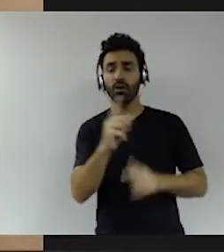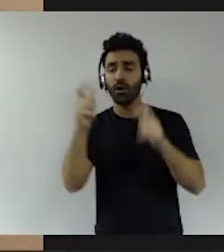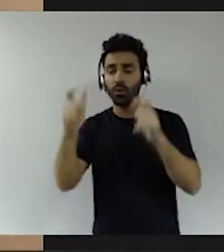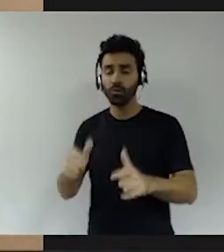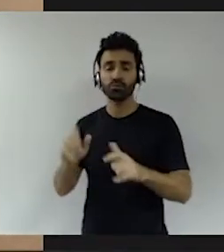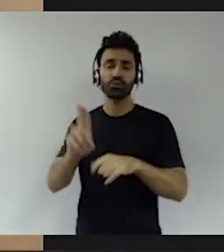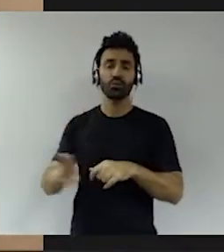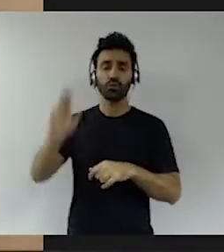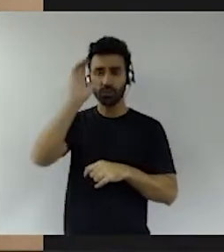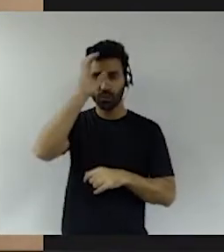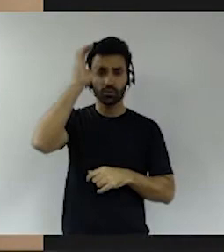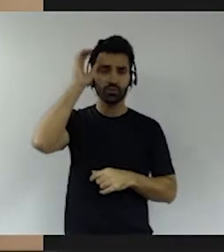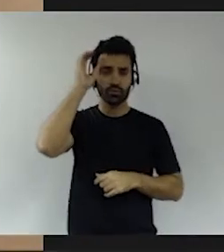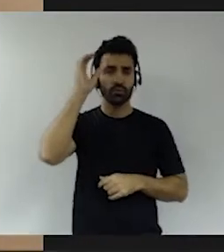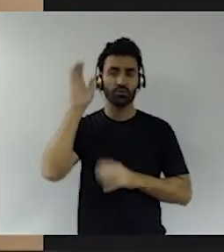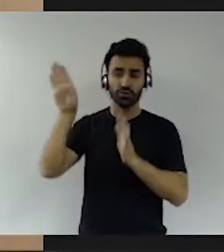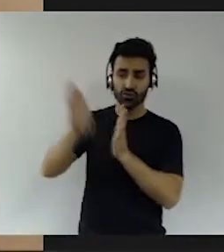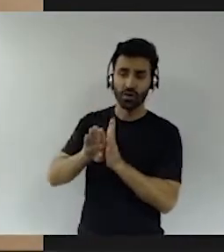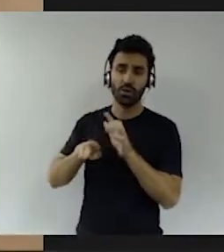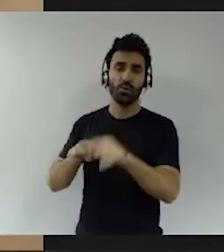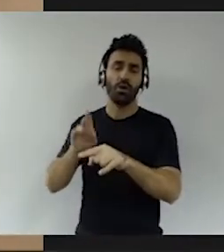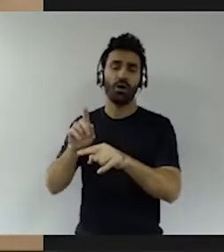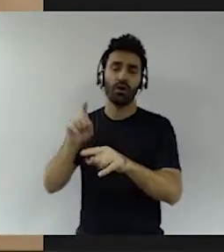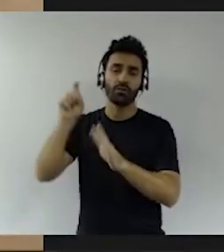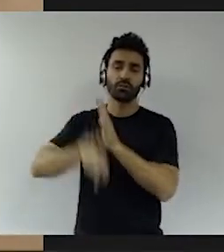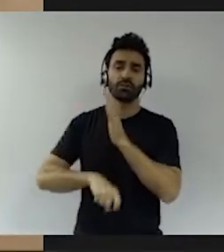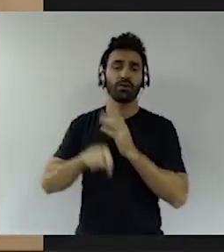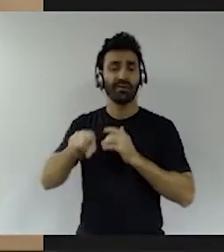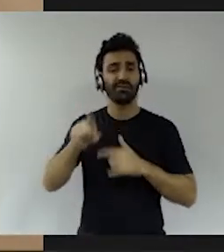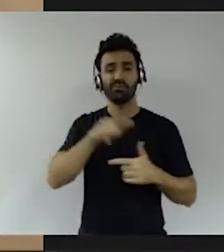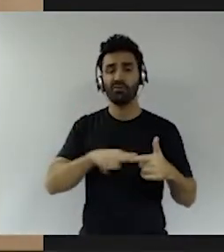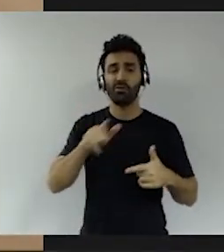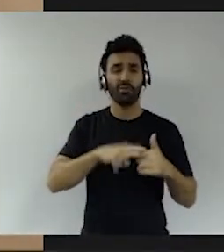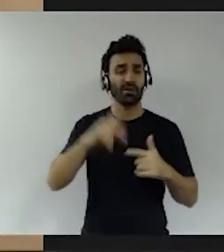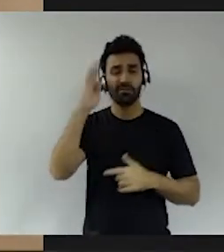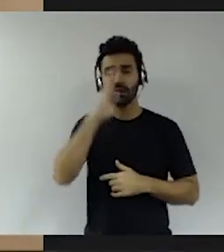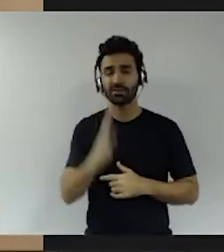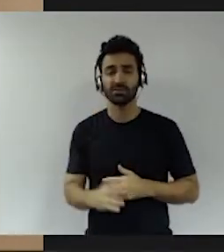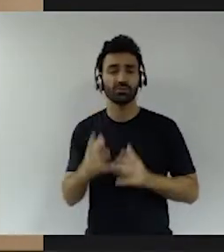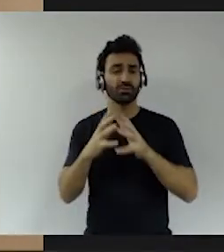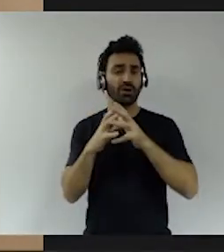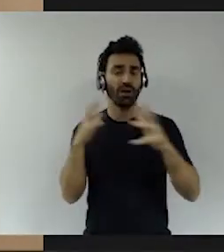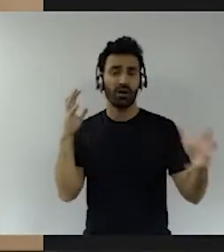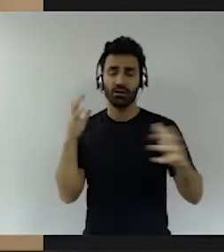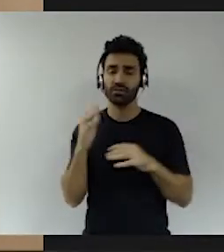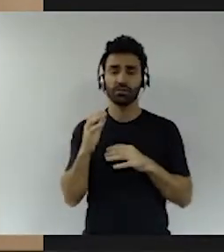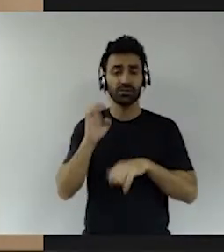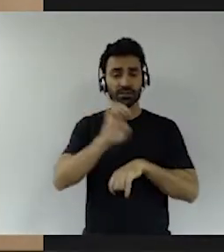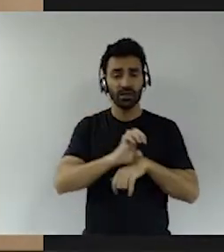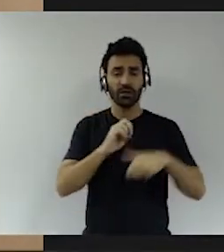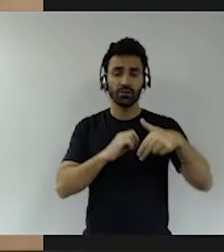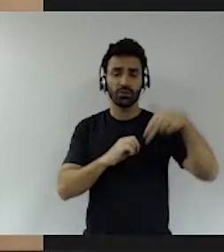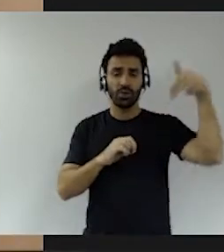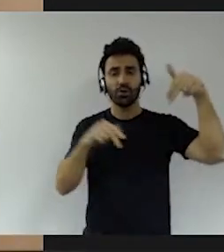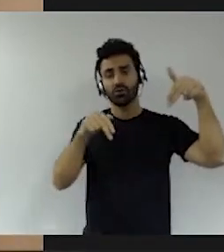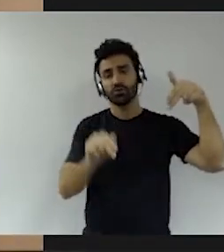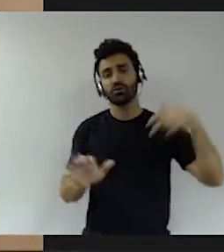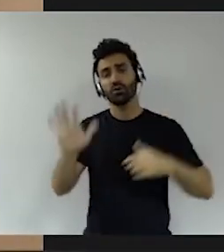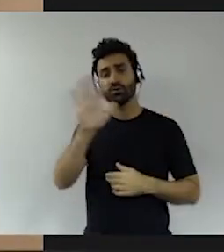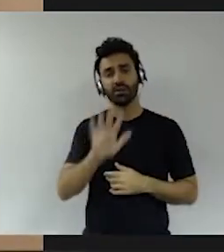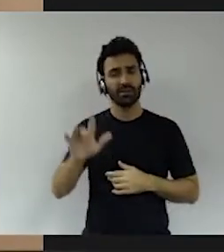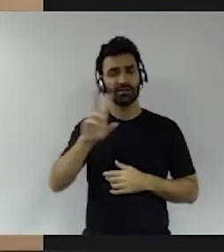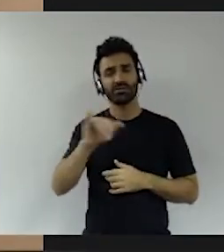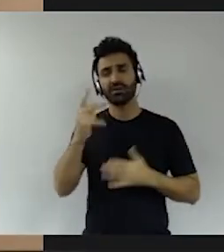consome, né, no destino, e esse é um grande problema num país continental como o nosso, onde estados do Norte, Nordeste e Centro-Oeste vão ser